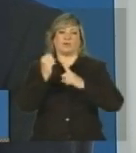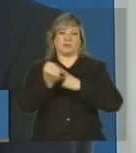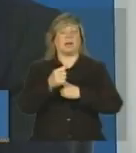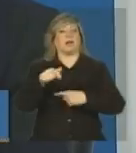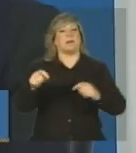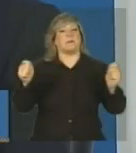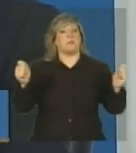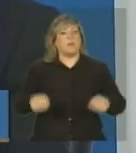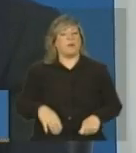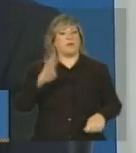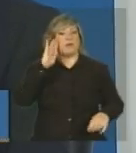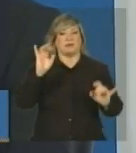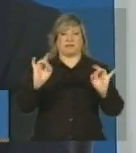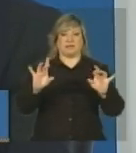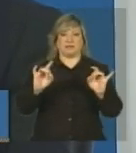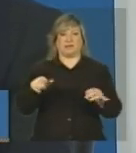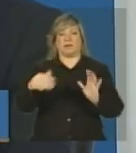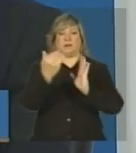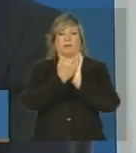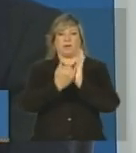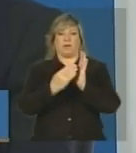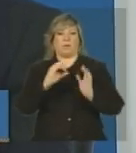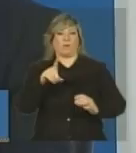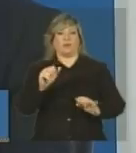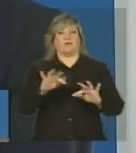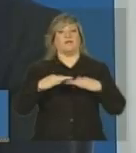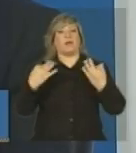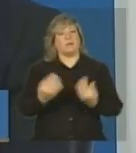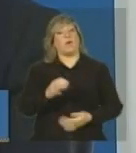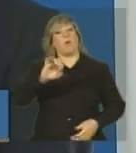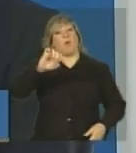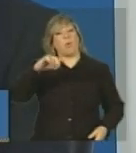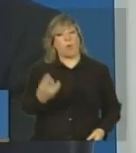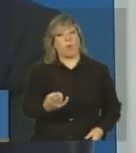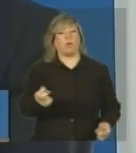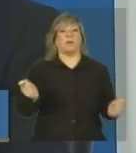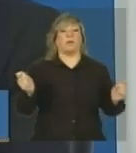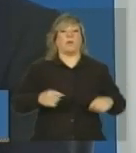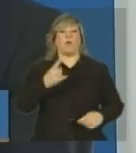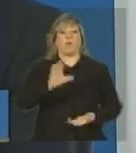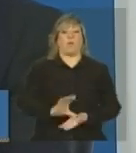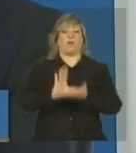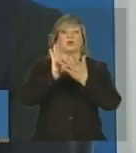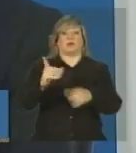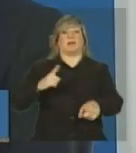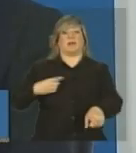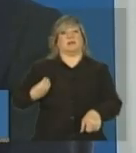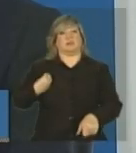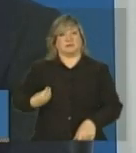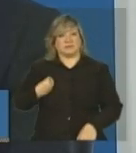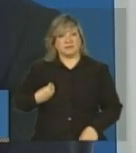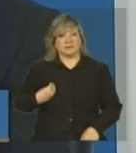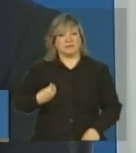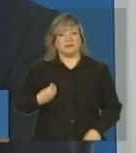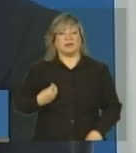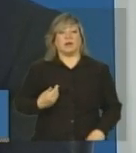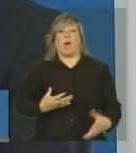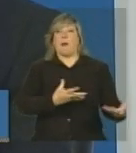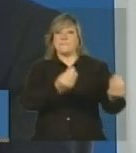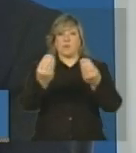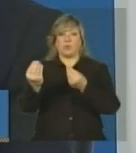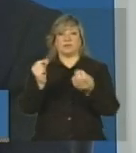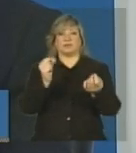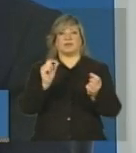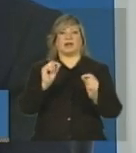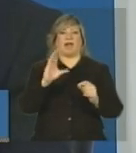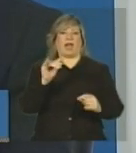pode ser uma instância específica para o programa Bolsa Família ou pode ser um conselho já existente. Né? Em muitos casos, a gente